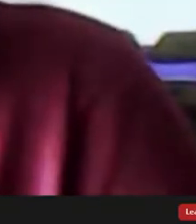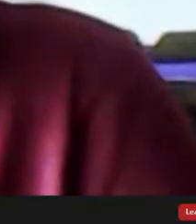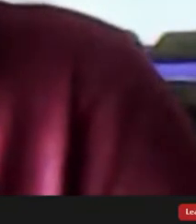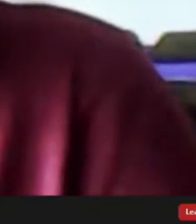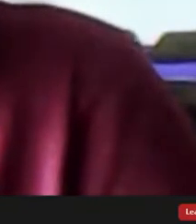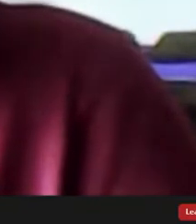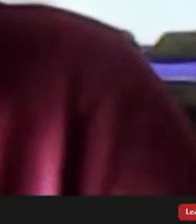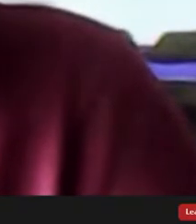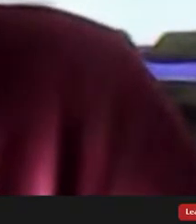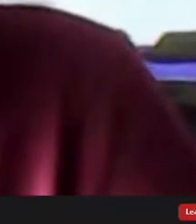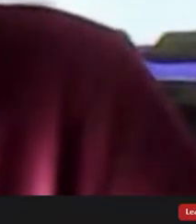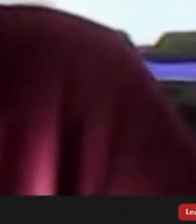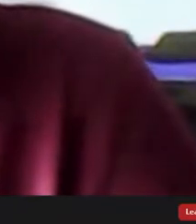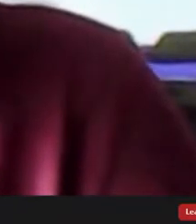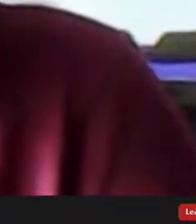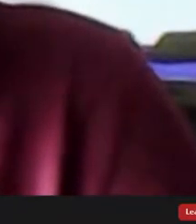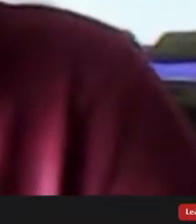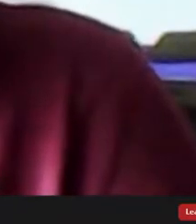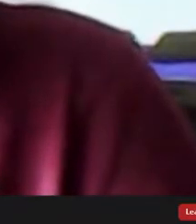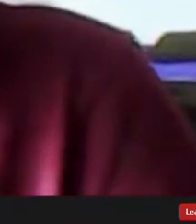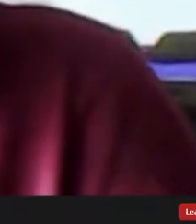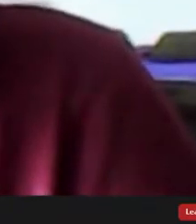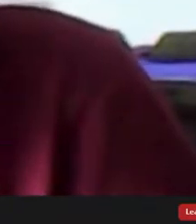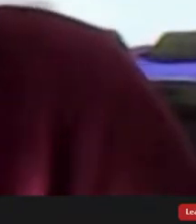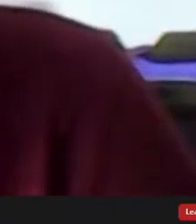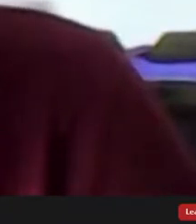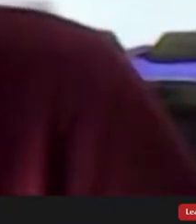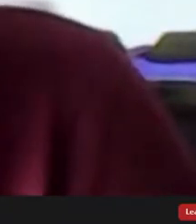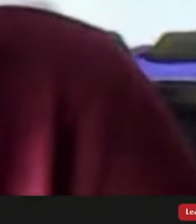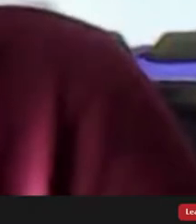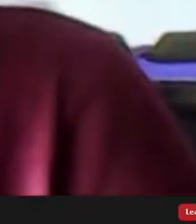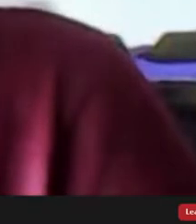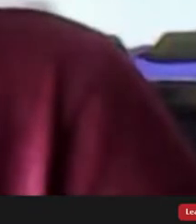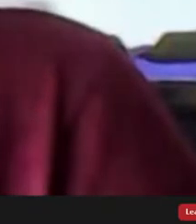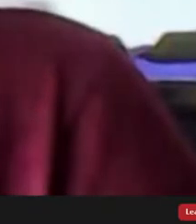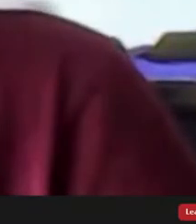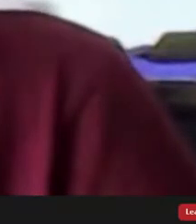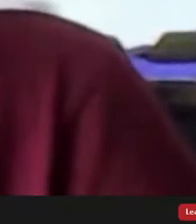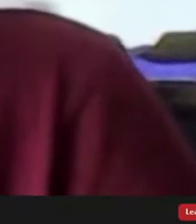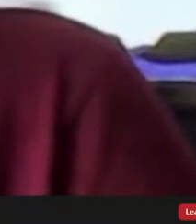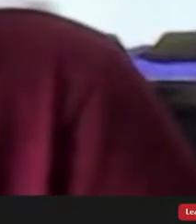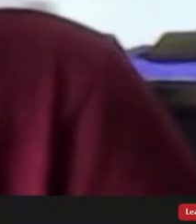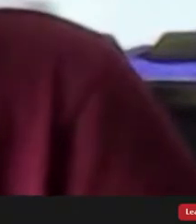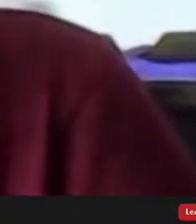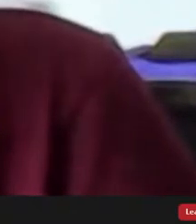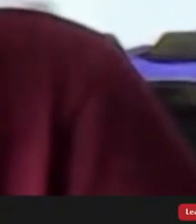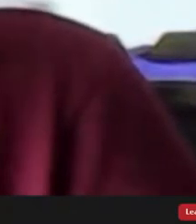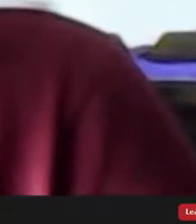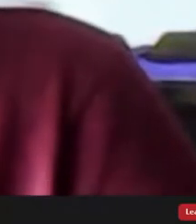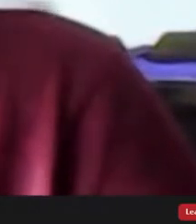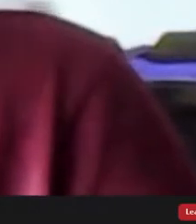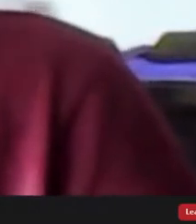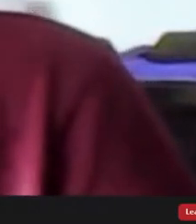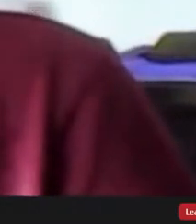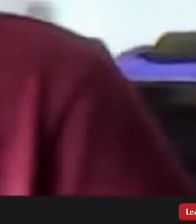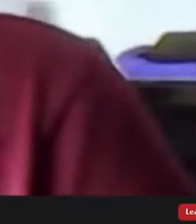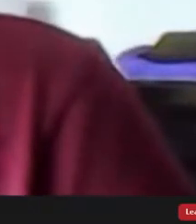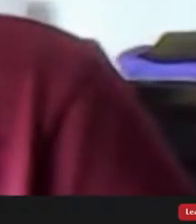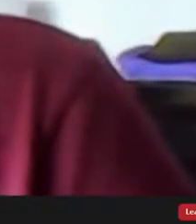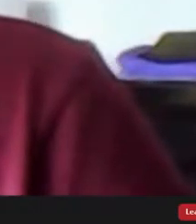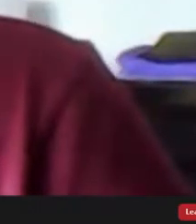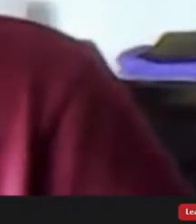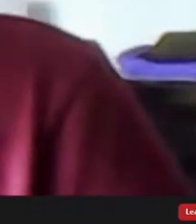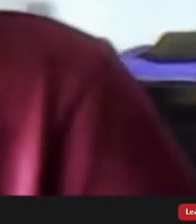não frequentando presencialmente a escola, mas fazendo atividade remota. A gente teve o desafio de